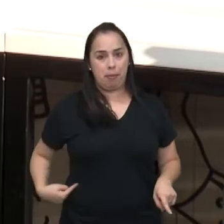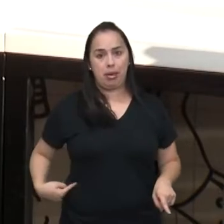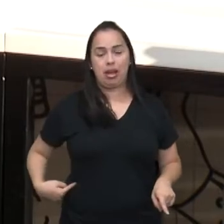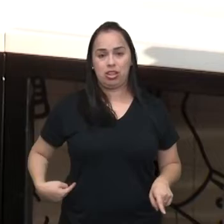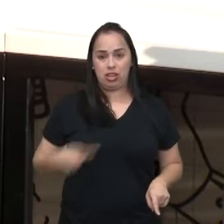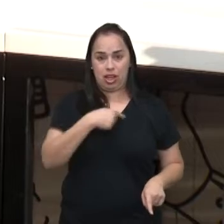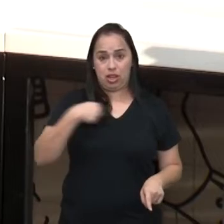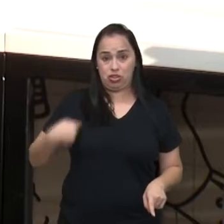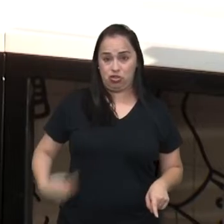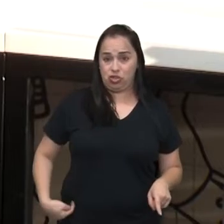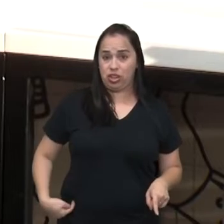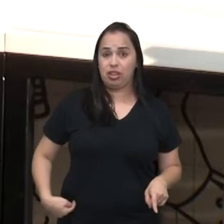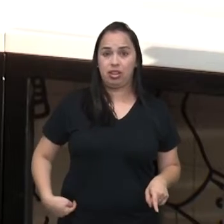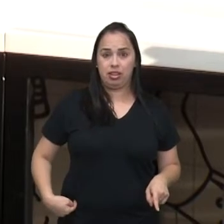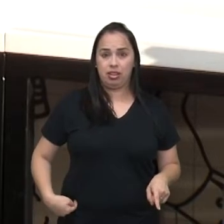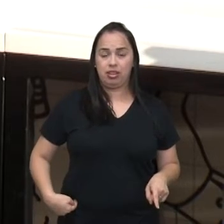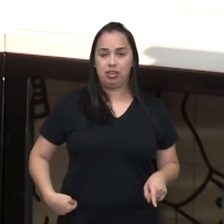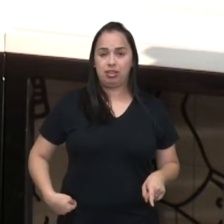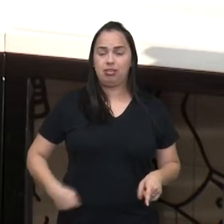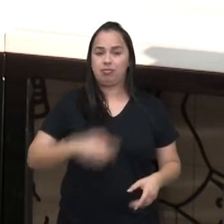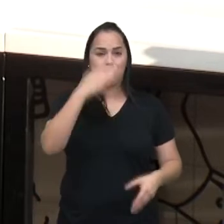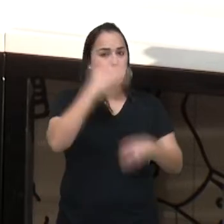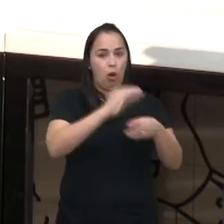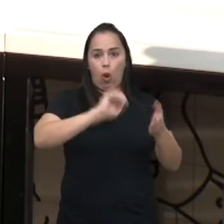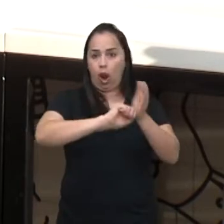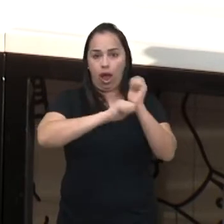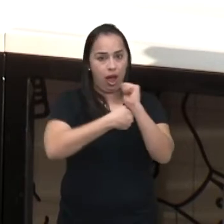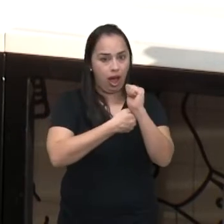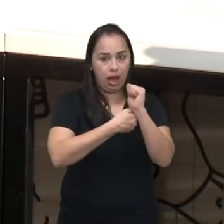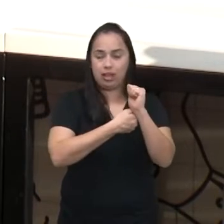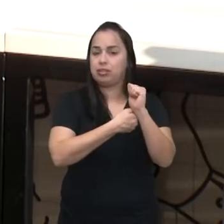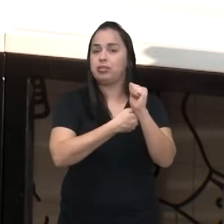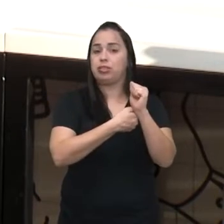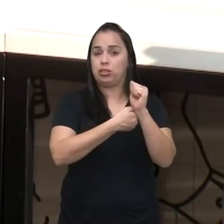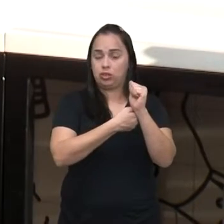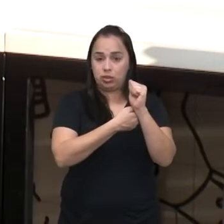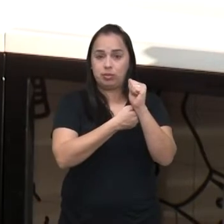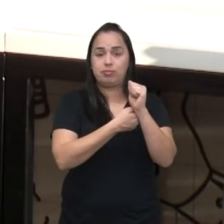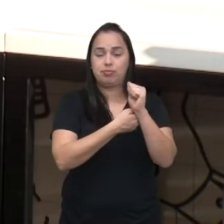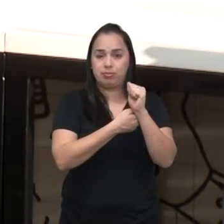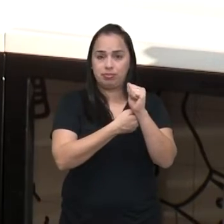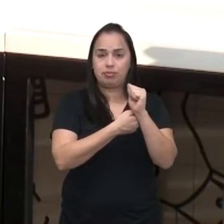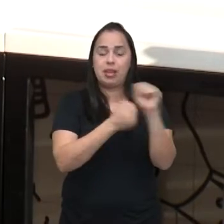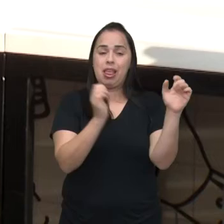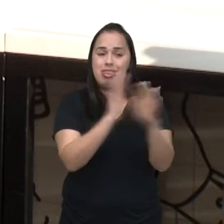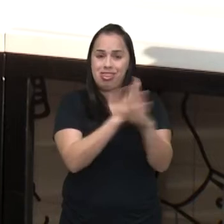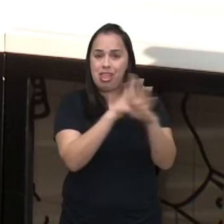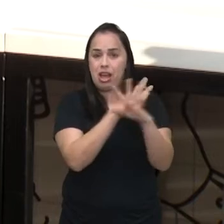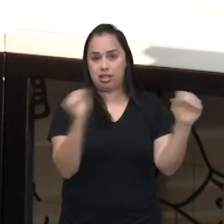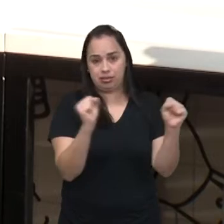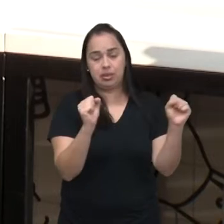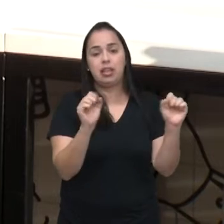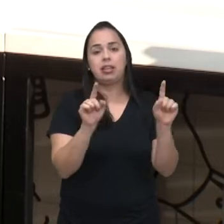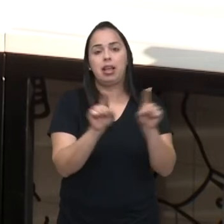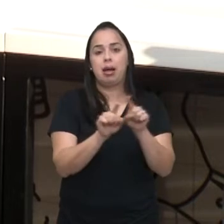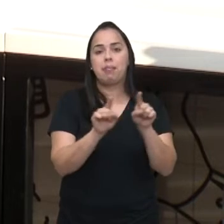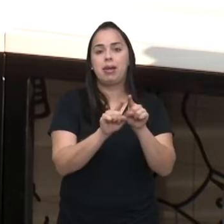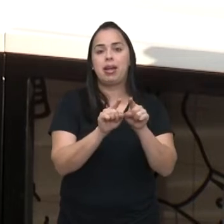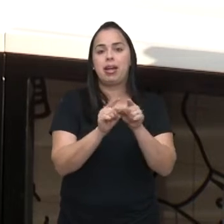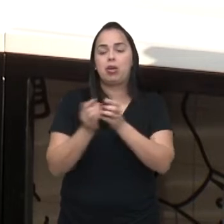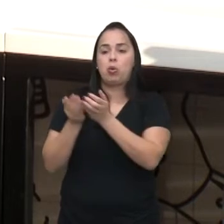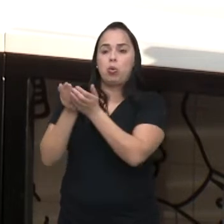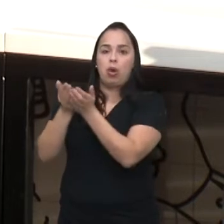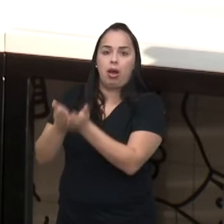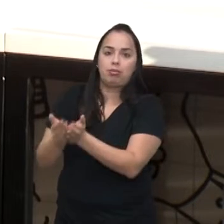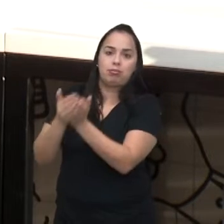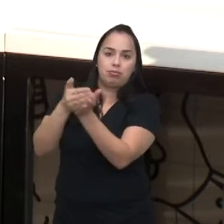fechando aí as a economia com Lock Down sendo decretados portos fechados isso